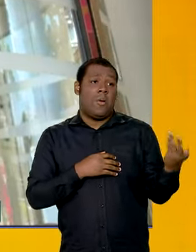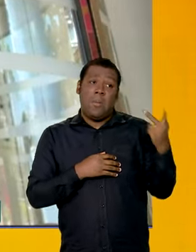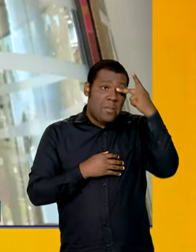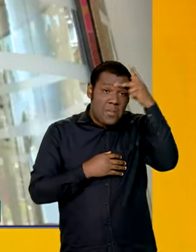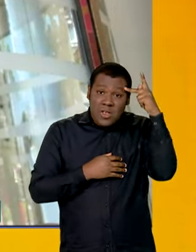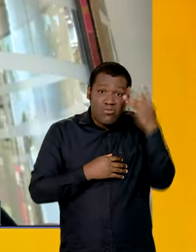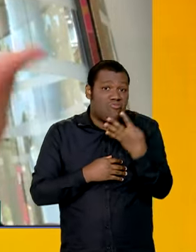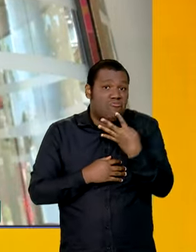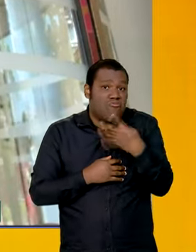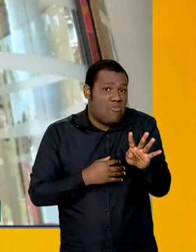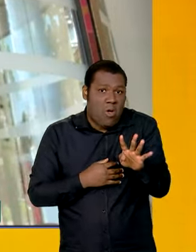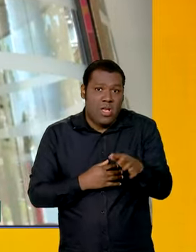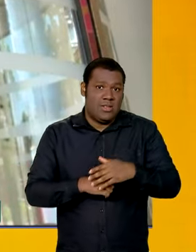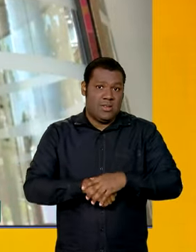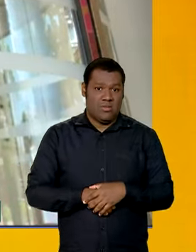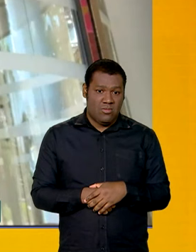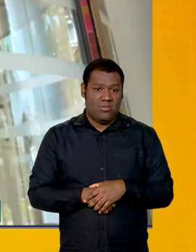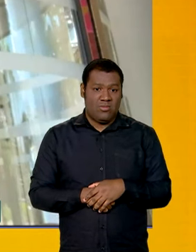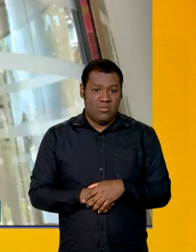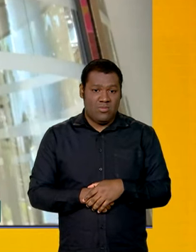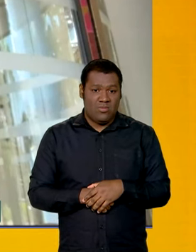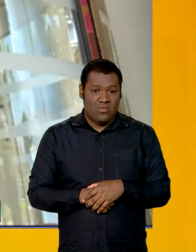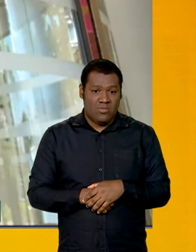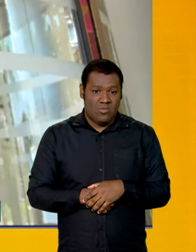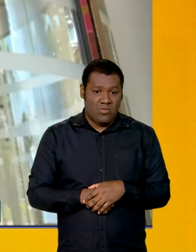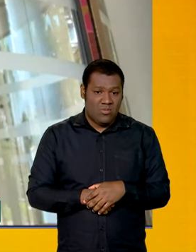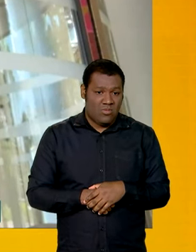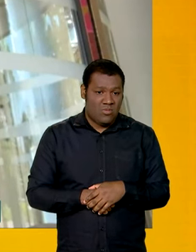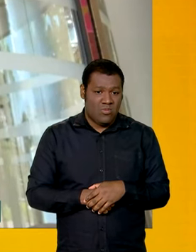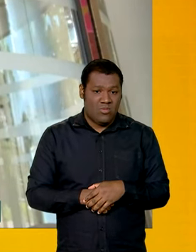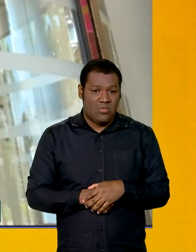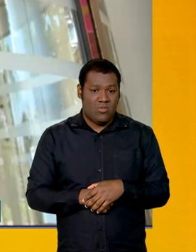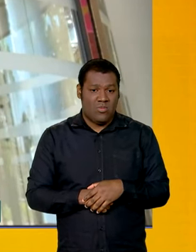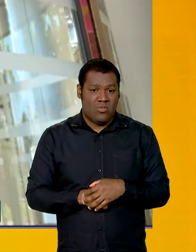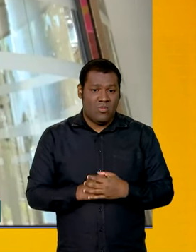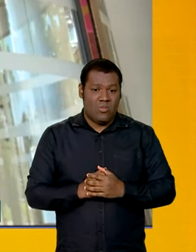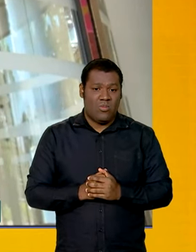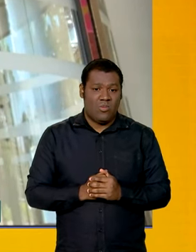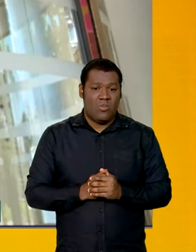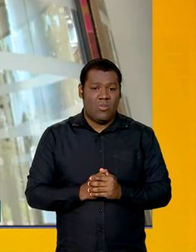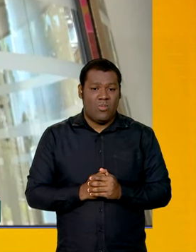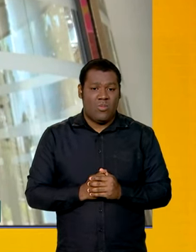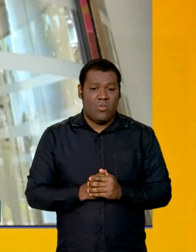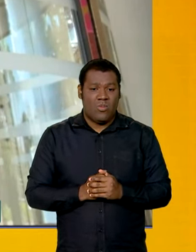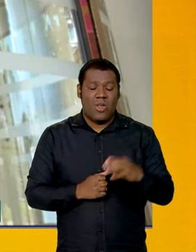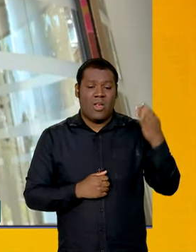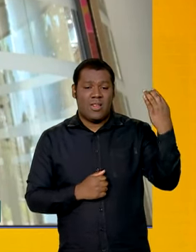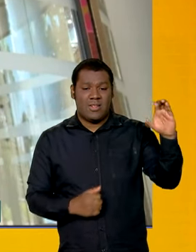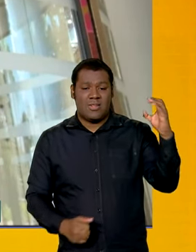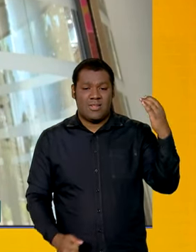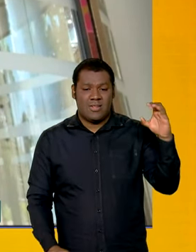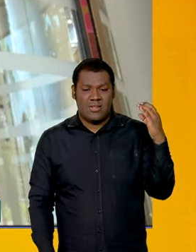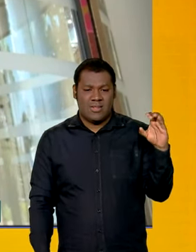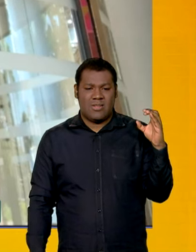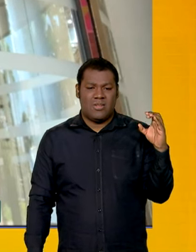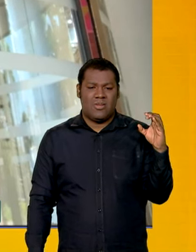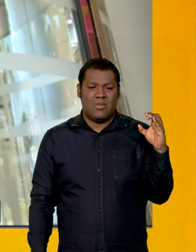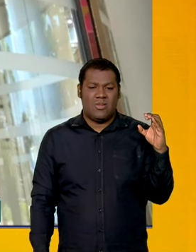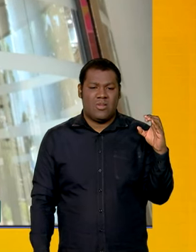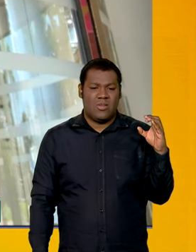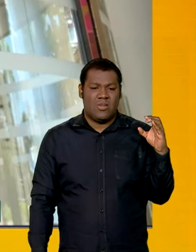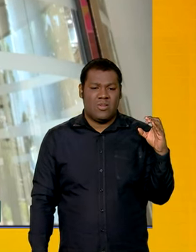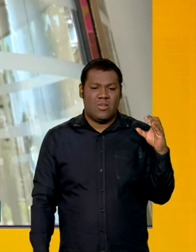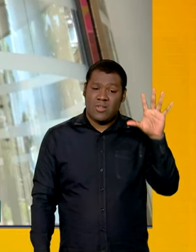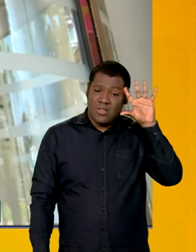gente não se tinha muitas informações sobre como lidar. Mas quando a ciência ela